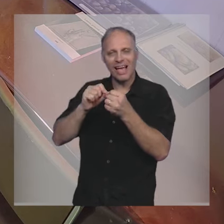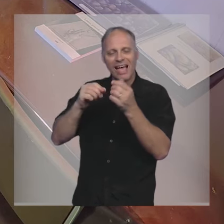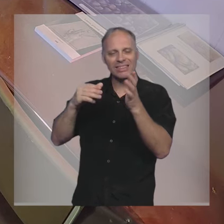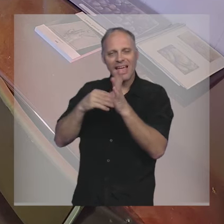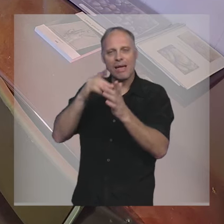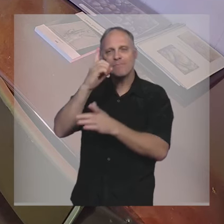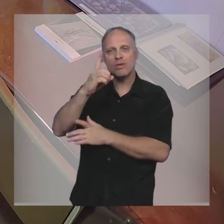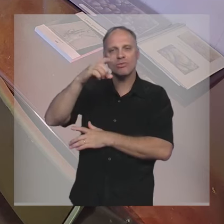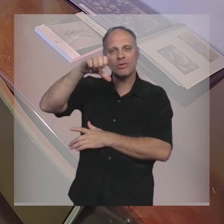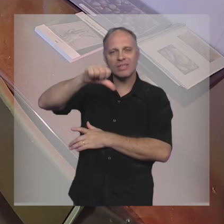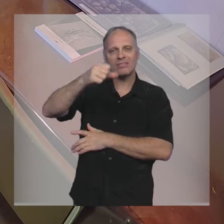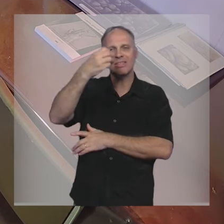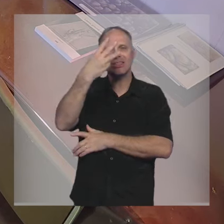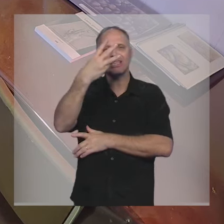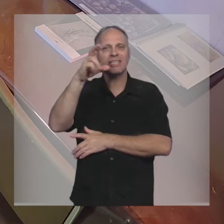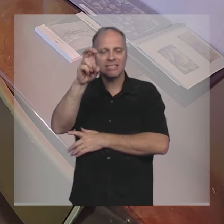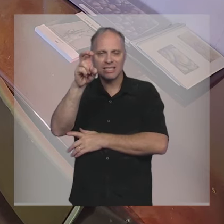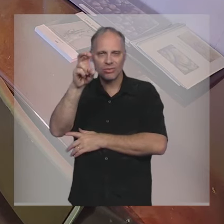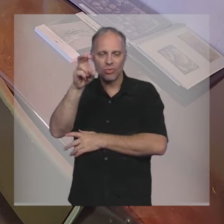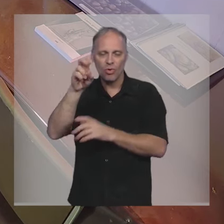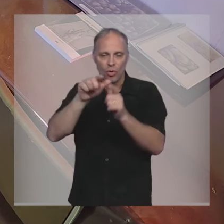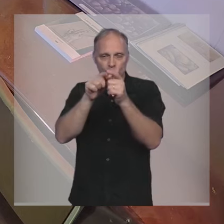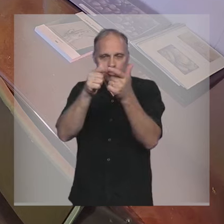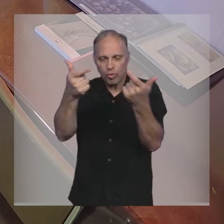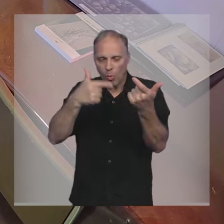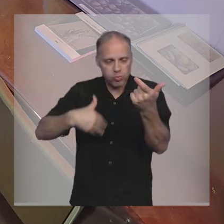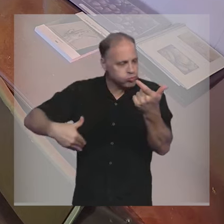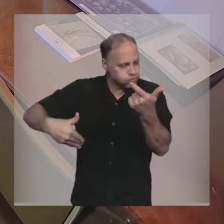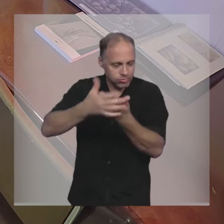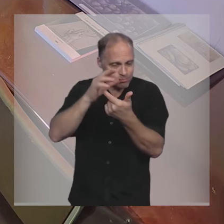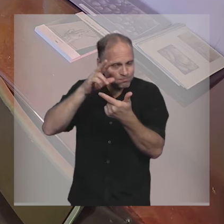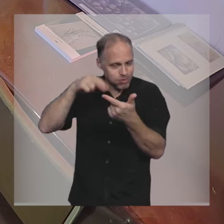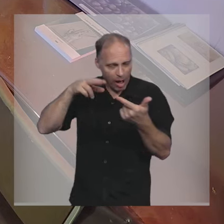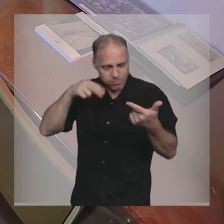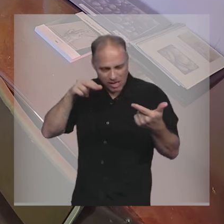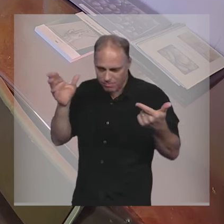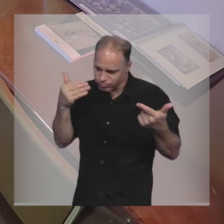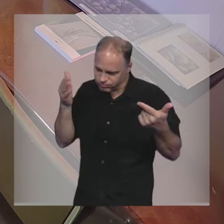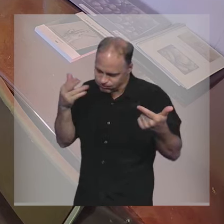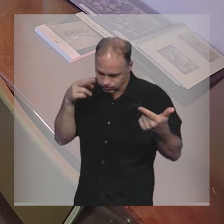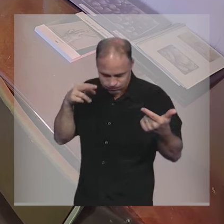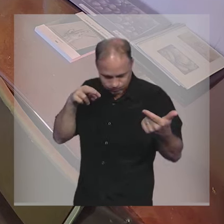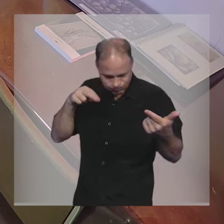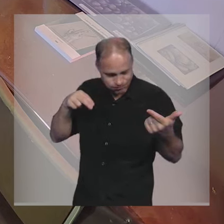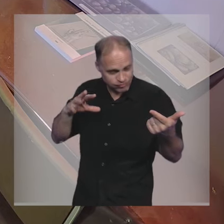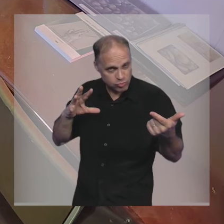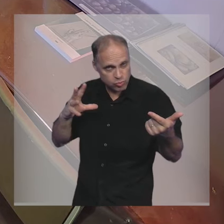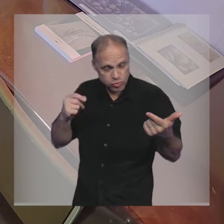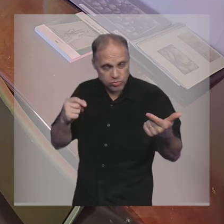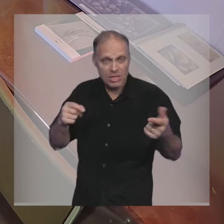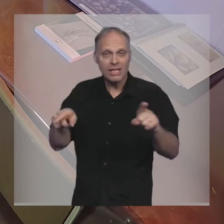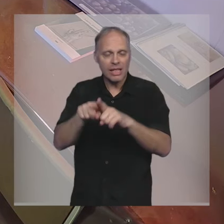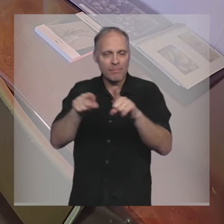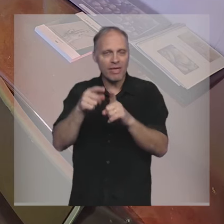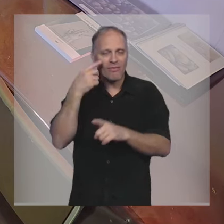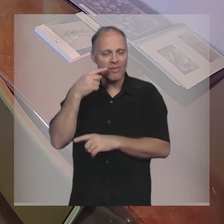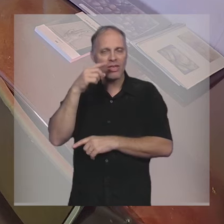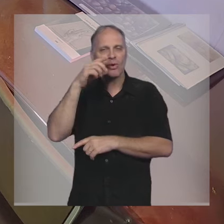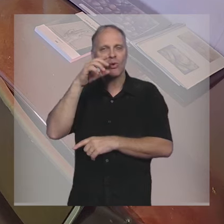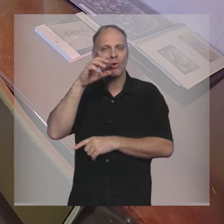1935, por aí, os jornais todos, eu olhei todos os jornais. Inclusive o VS, eu olhei